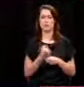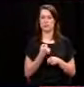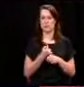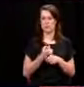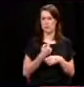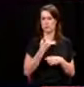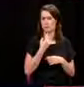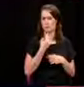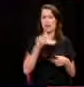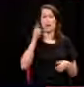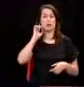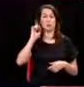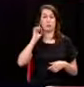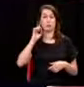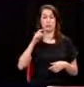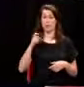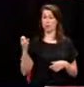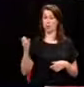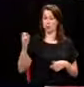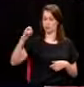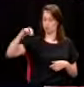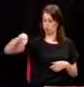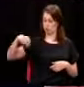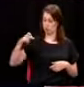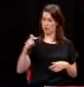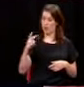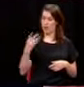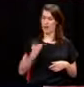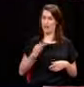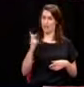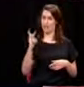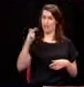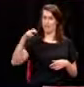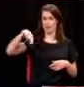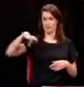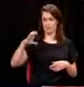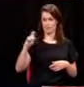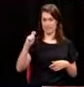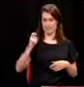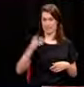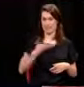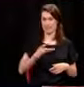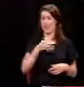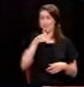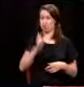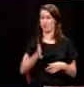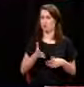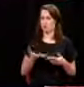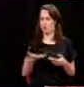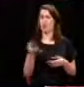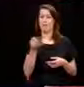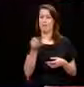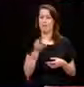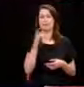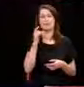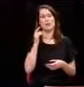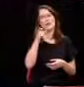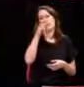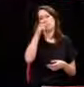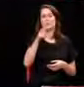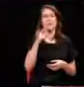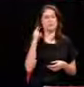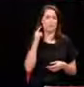importância técnica que a Zone Advance tem colocado ao dispor de, também das pessoas que não têm, infelizmente, audição